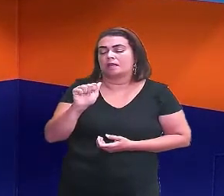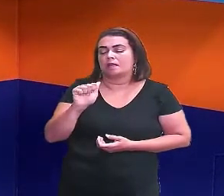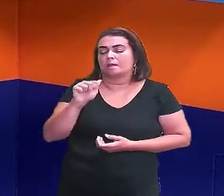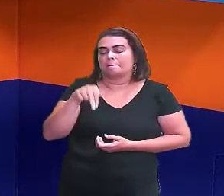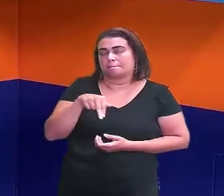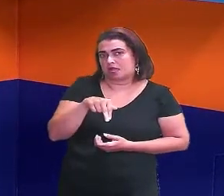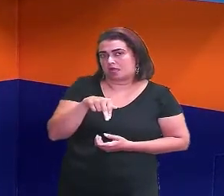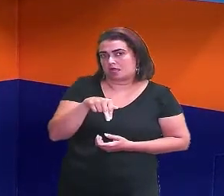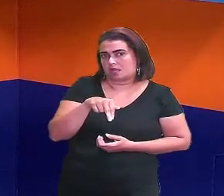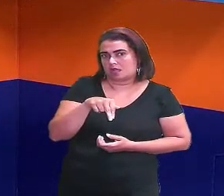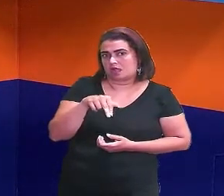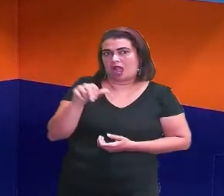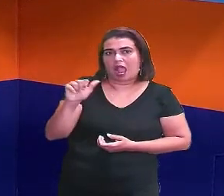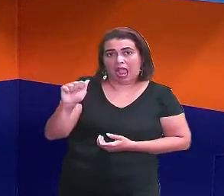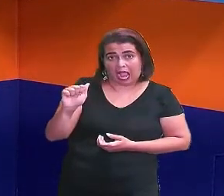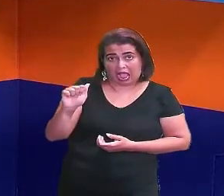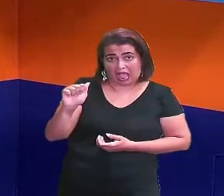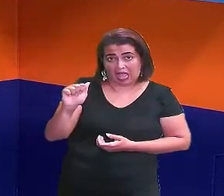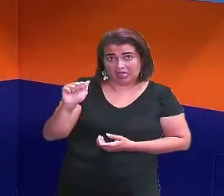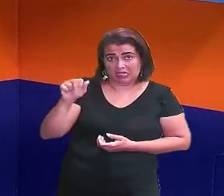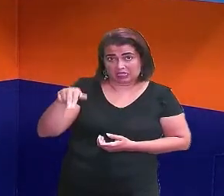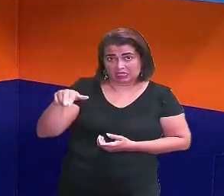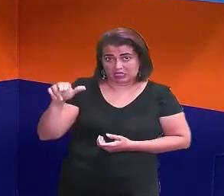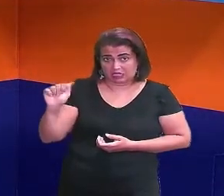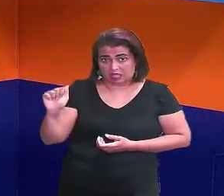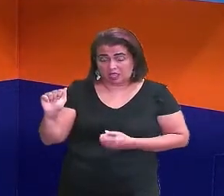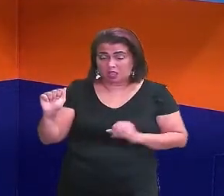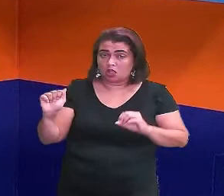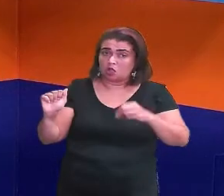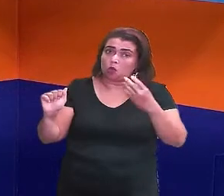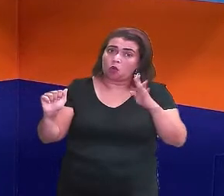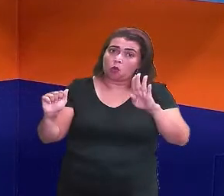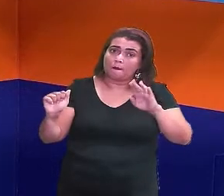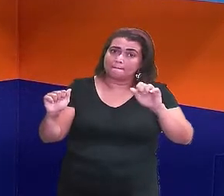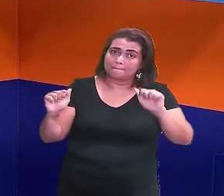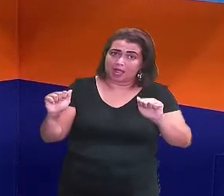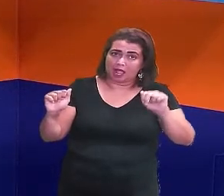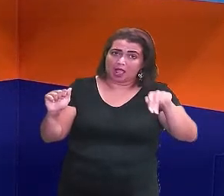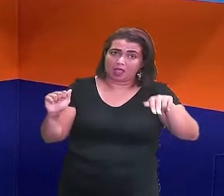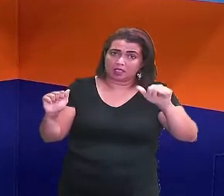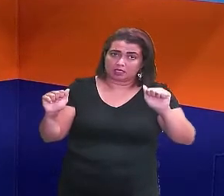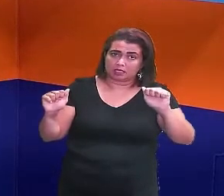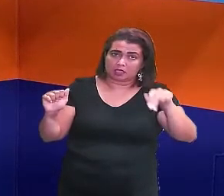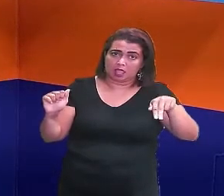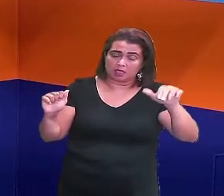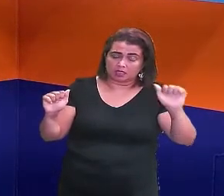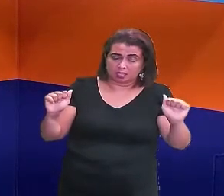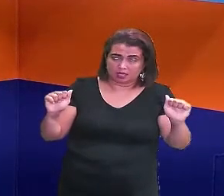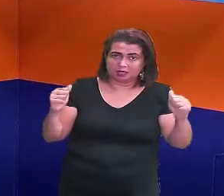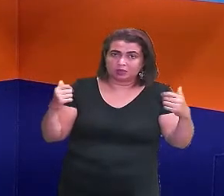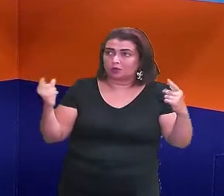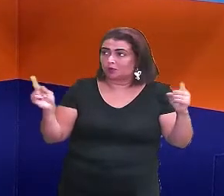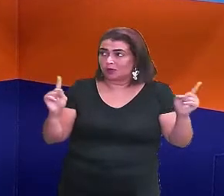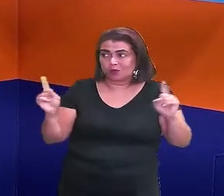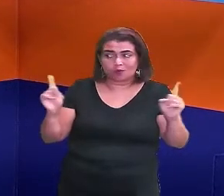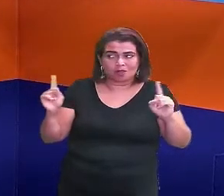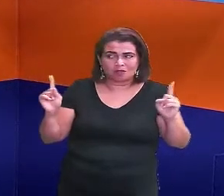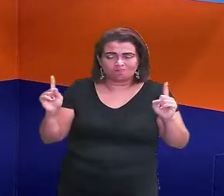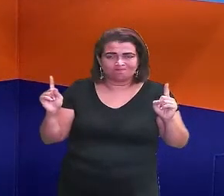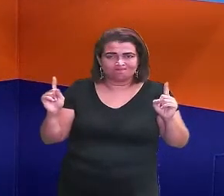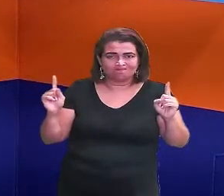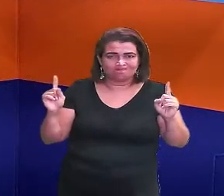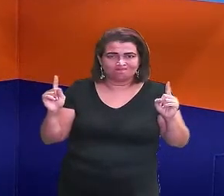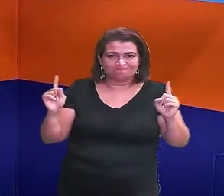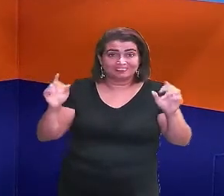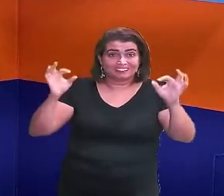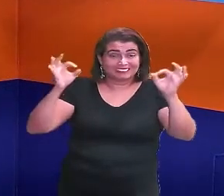banana, a gente diz banana ou banana. É banana, né? Então, a forma